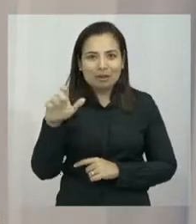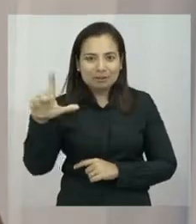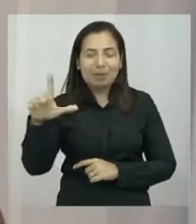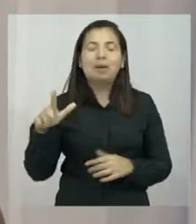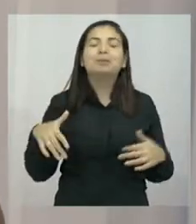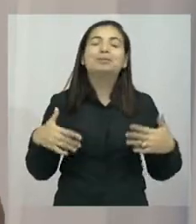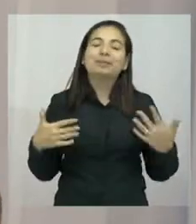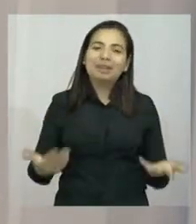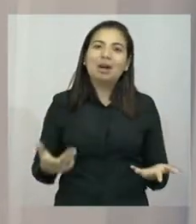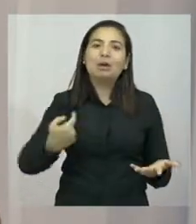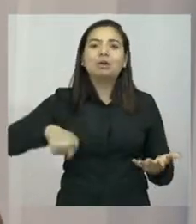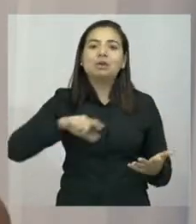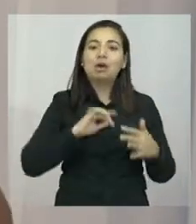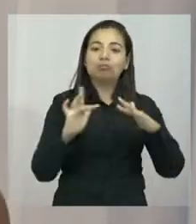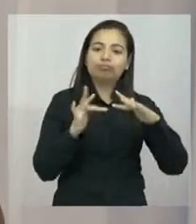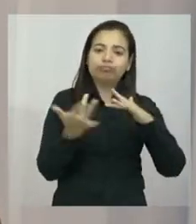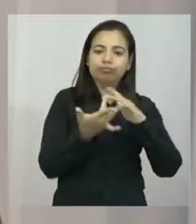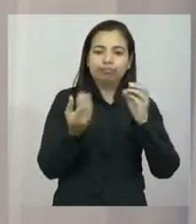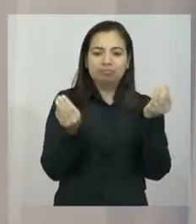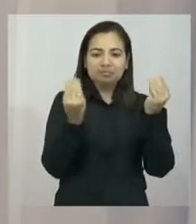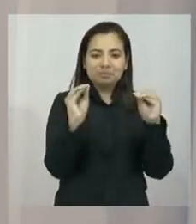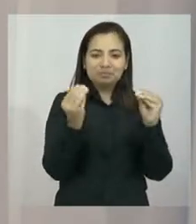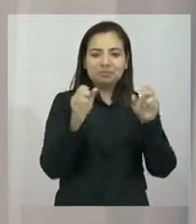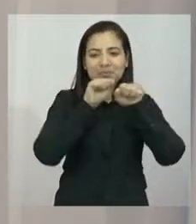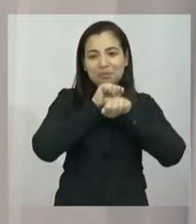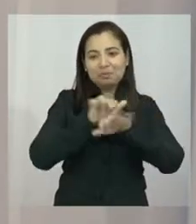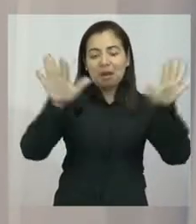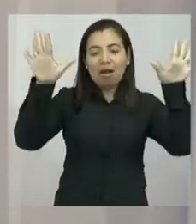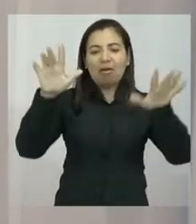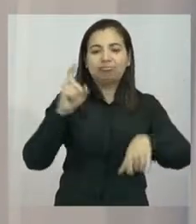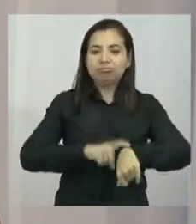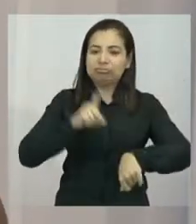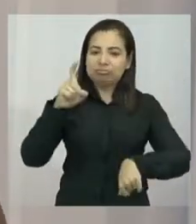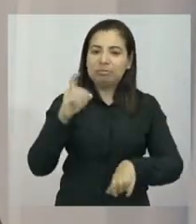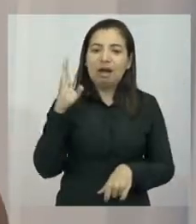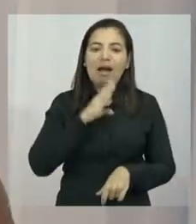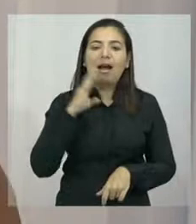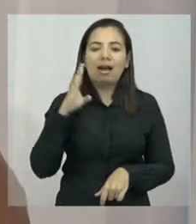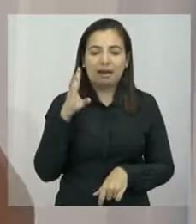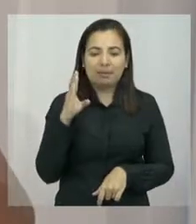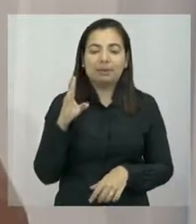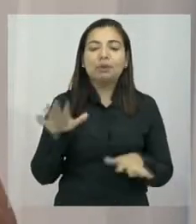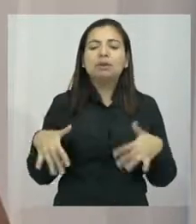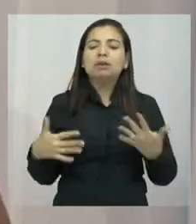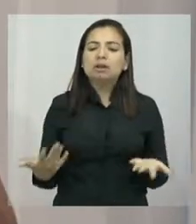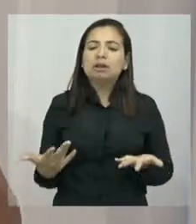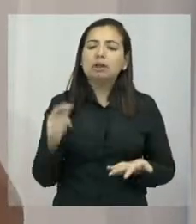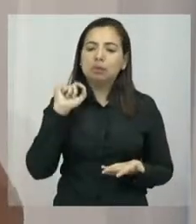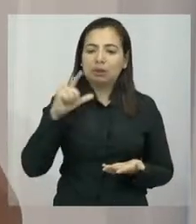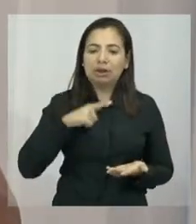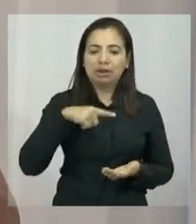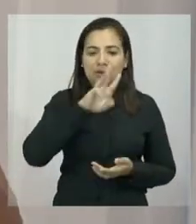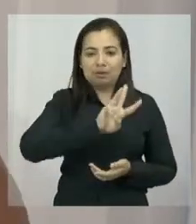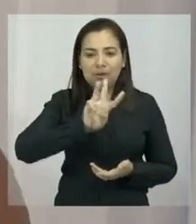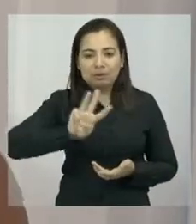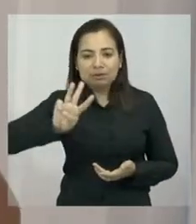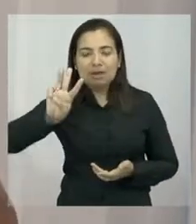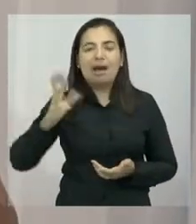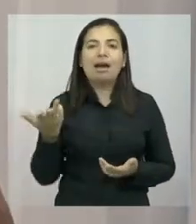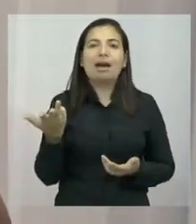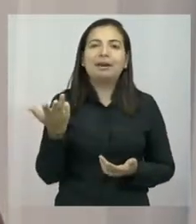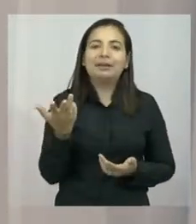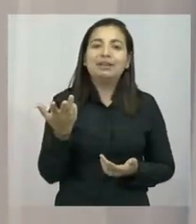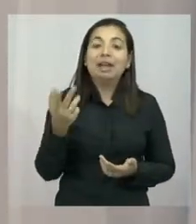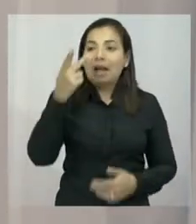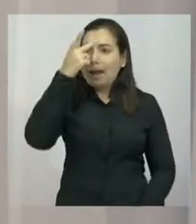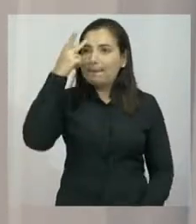redes sociais, que ela nos ajuda muito a expandir. Então, os sites... E aí a juventude está ali